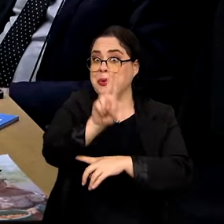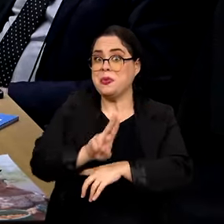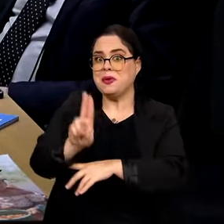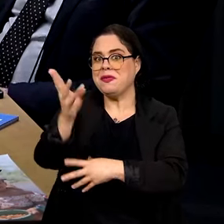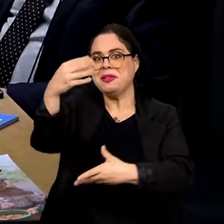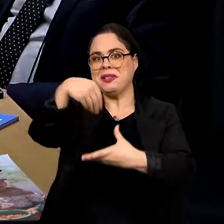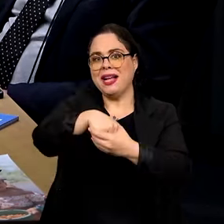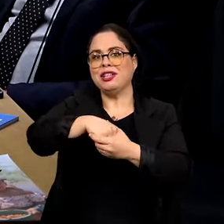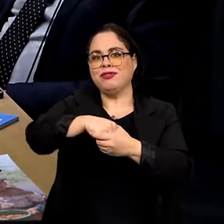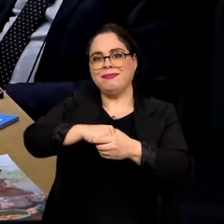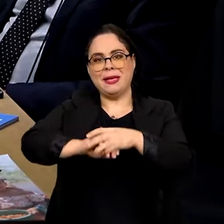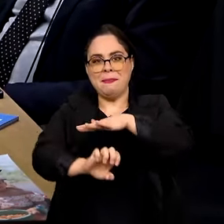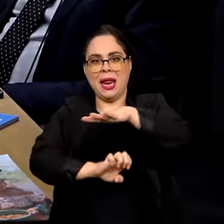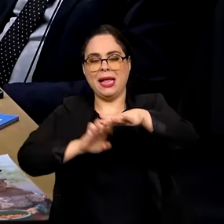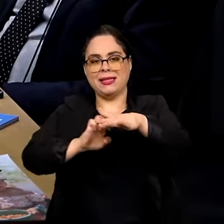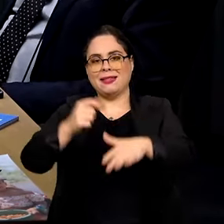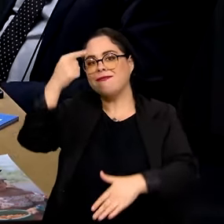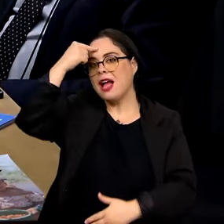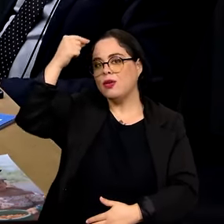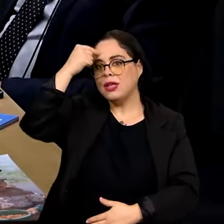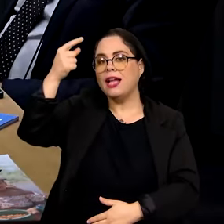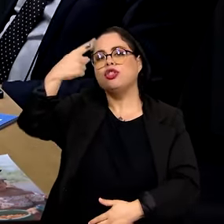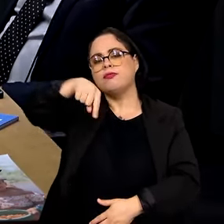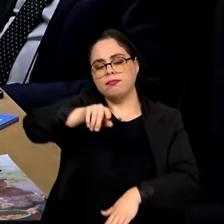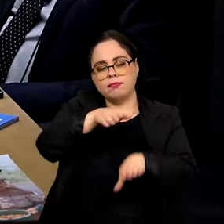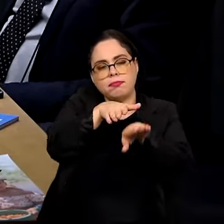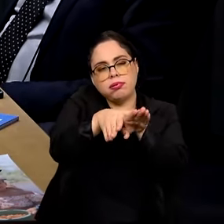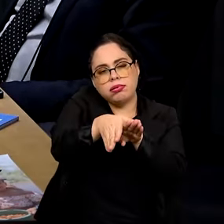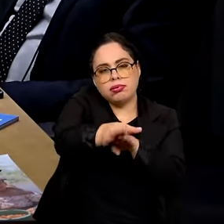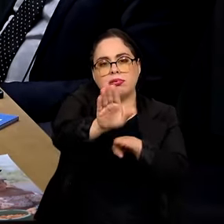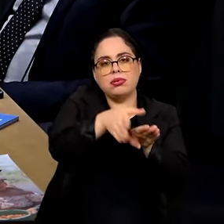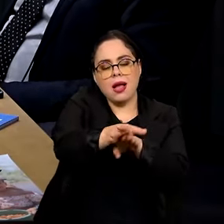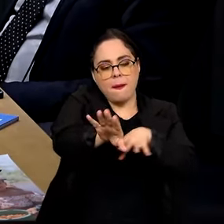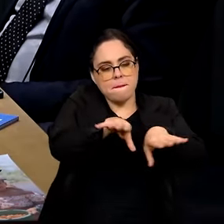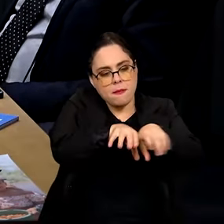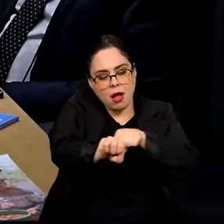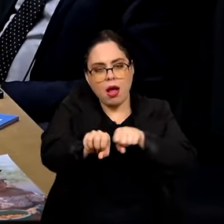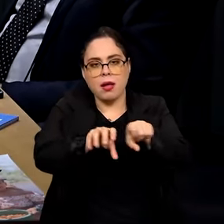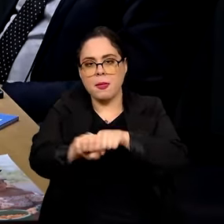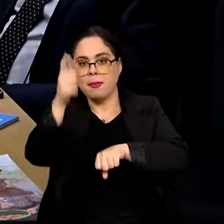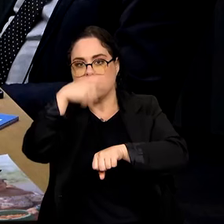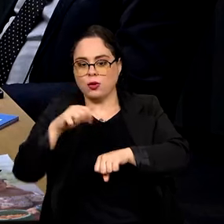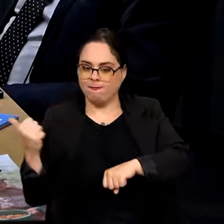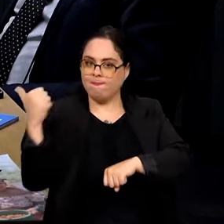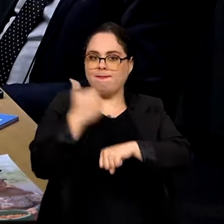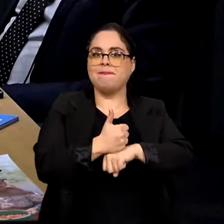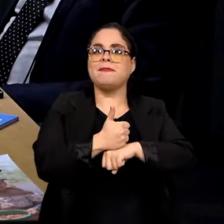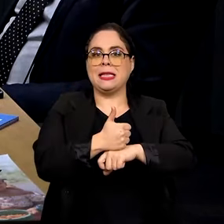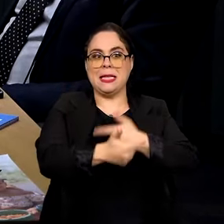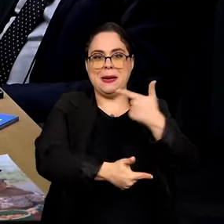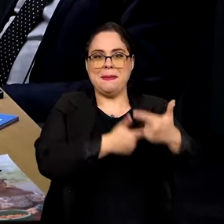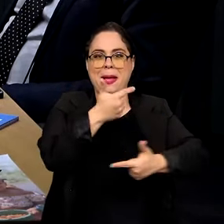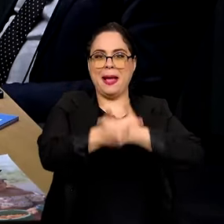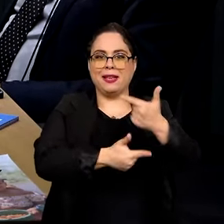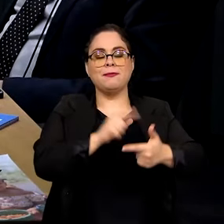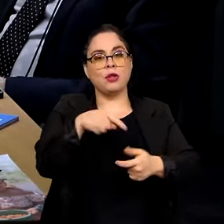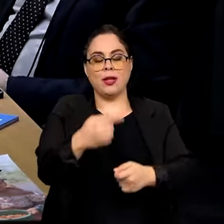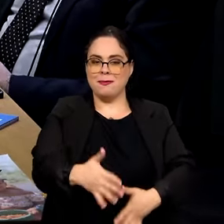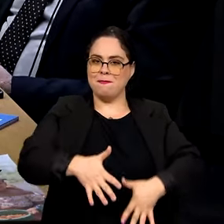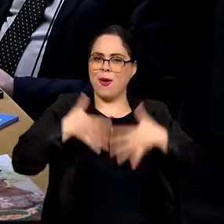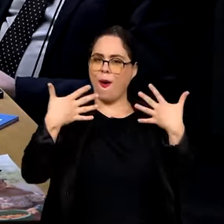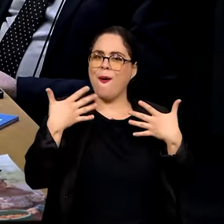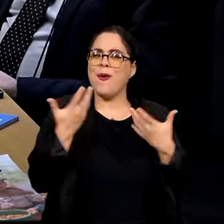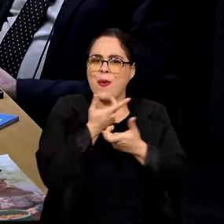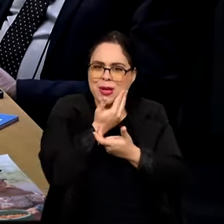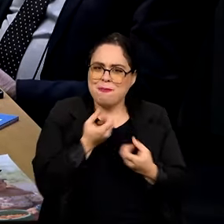as suas universidades corporativas onde eles treinam essas pessoas para ocupar esses postos de trabalho e a gente tem